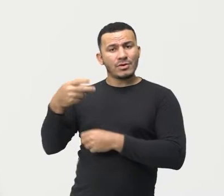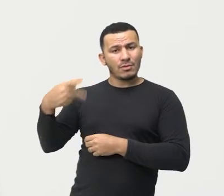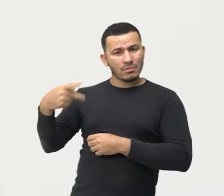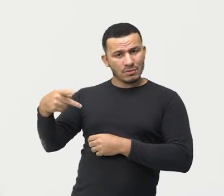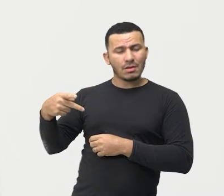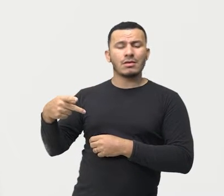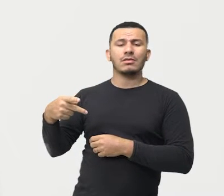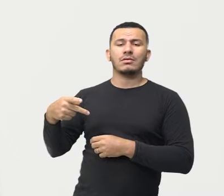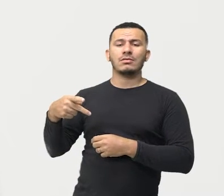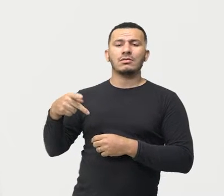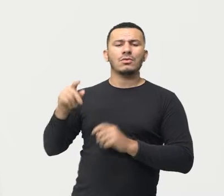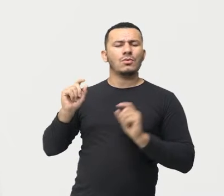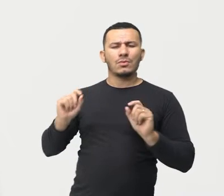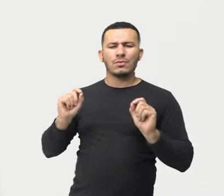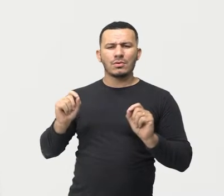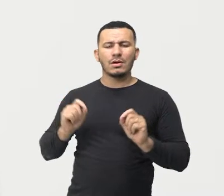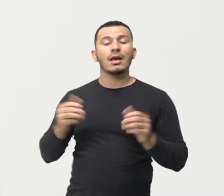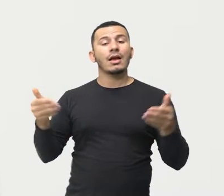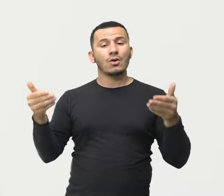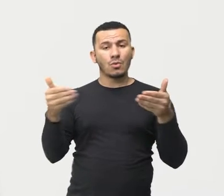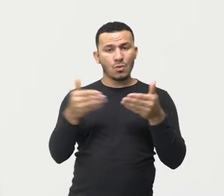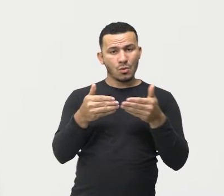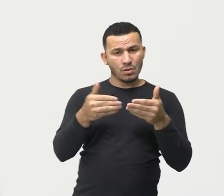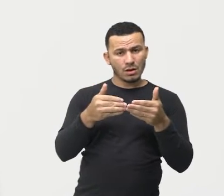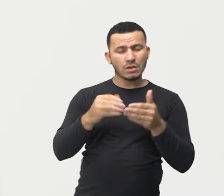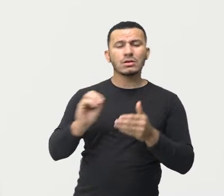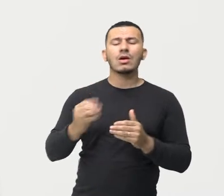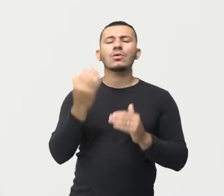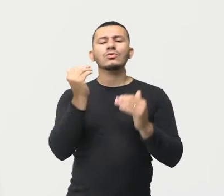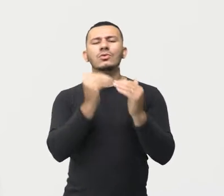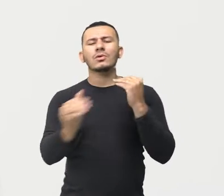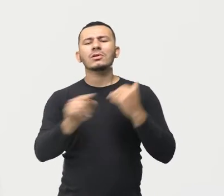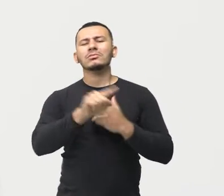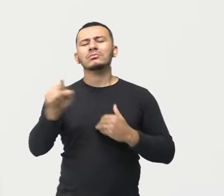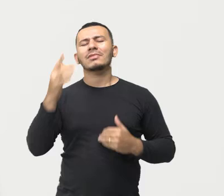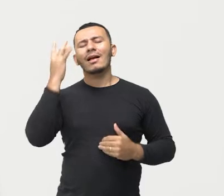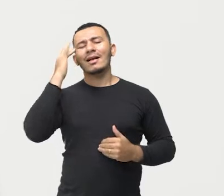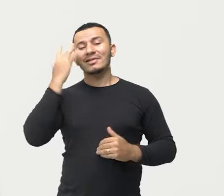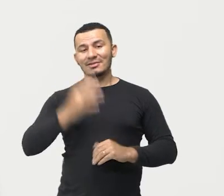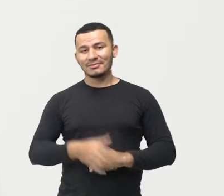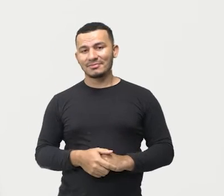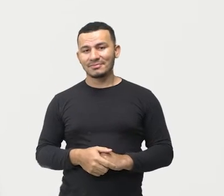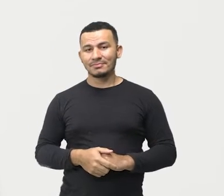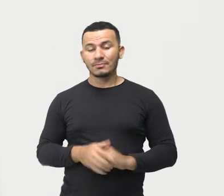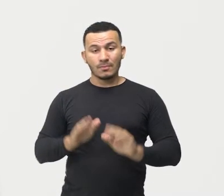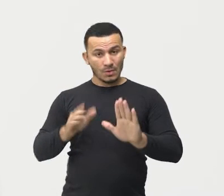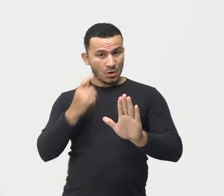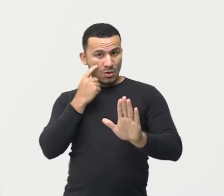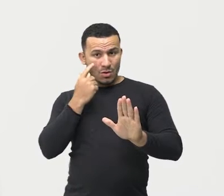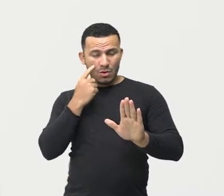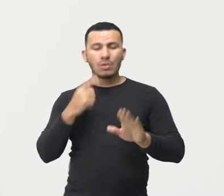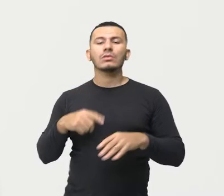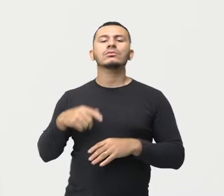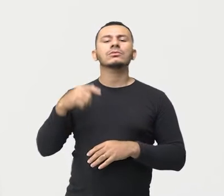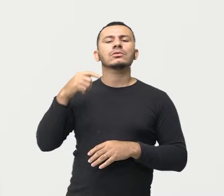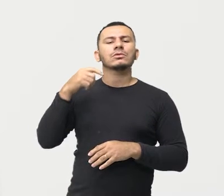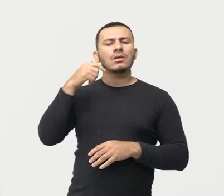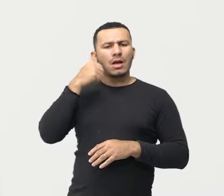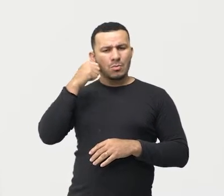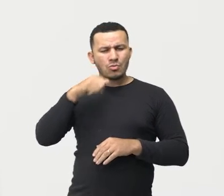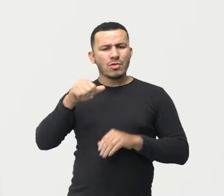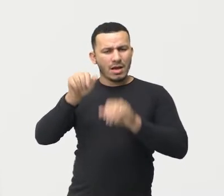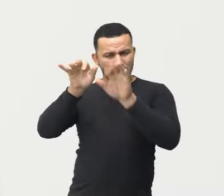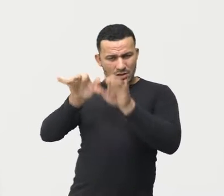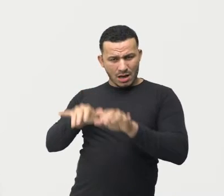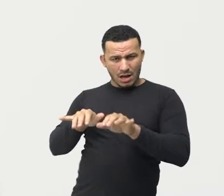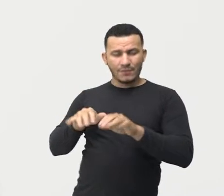expressão de opinião, ela é concordância ou discordância? Ora, quando ela diz,